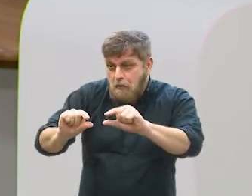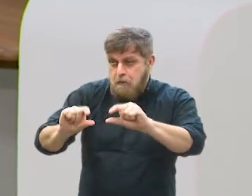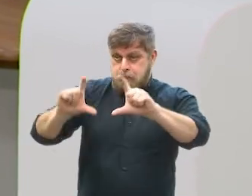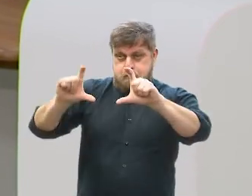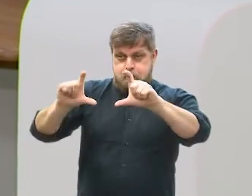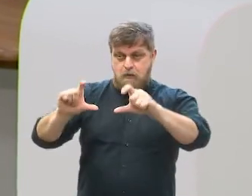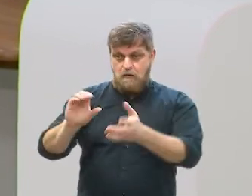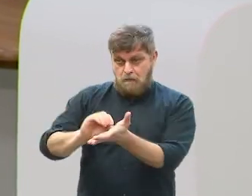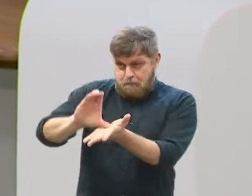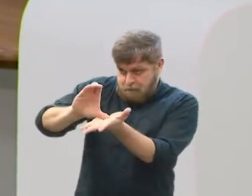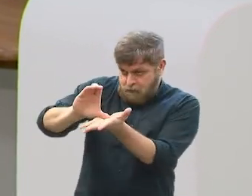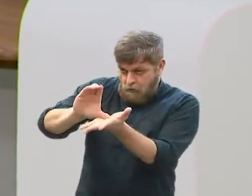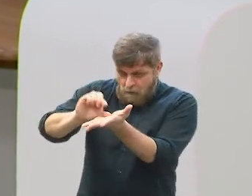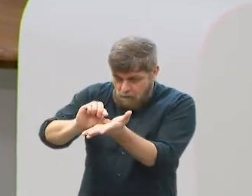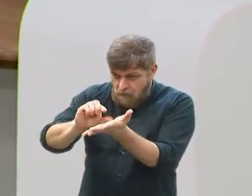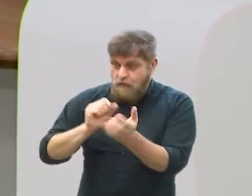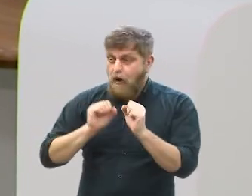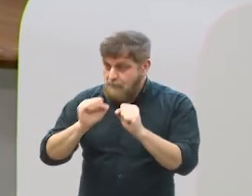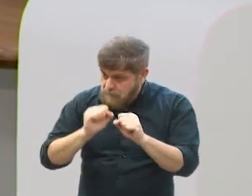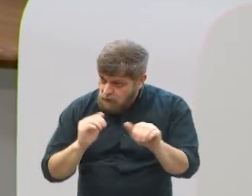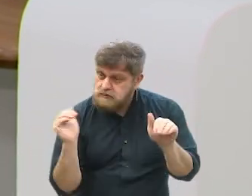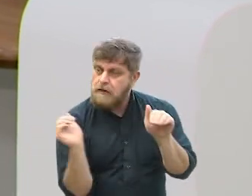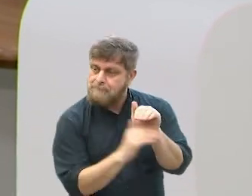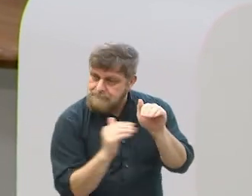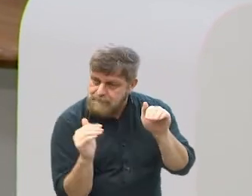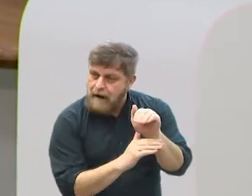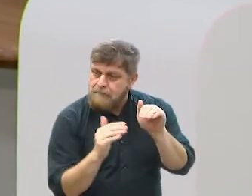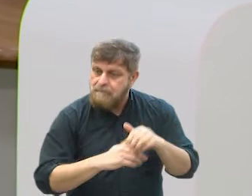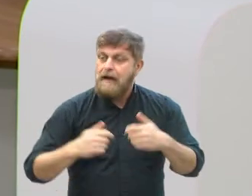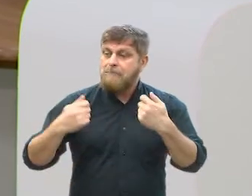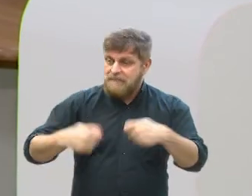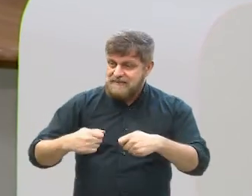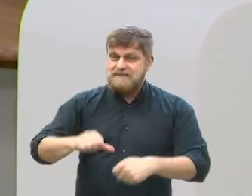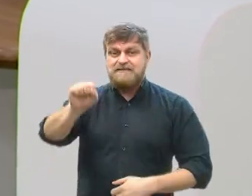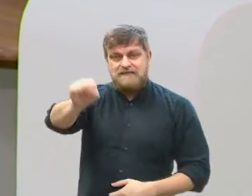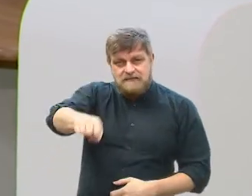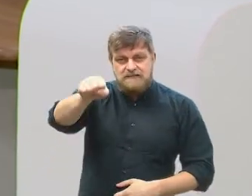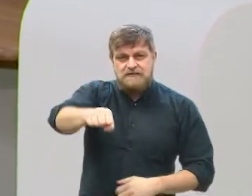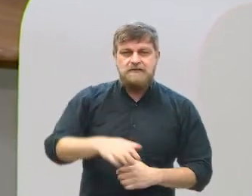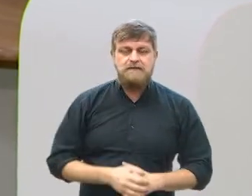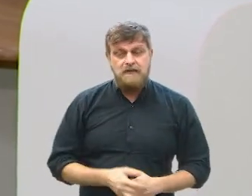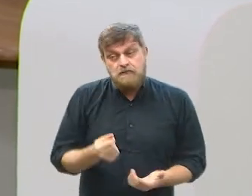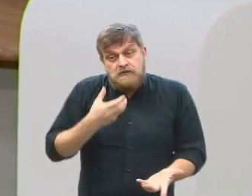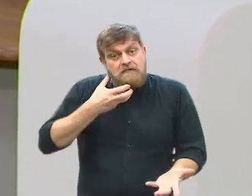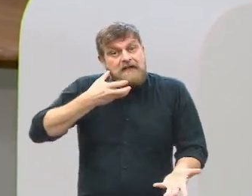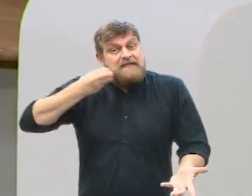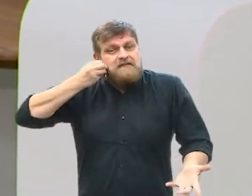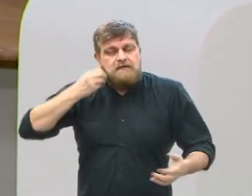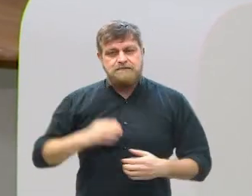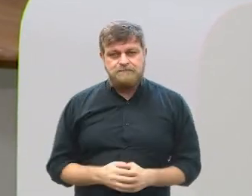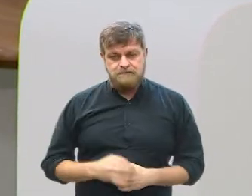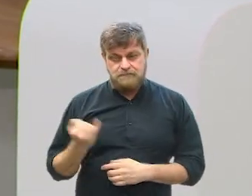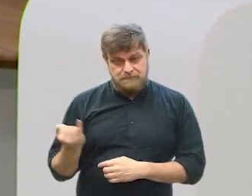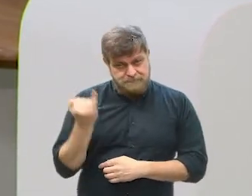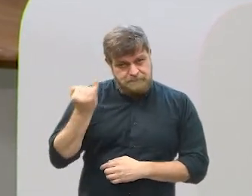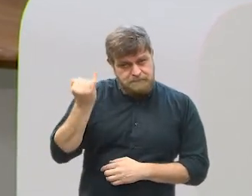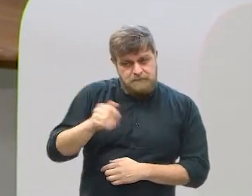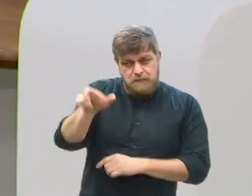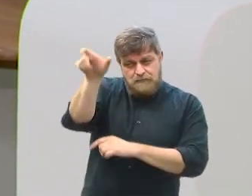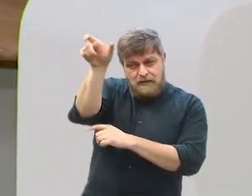você tenha disponível para fazer o investimento, você deve fazê-lo. Então é importante que a pessoa